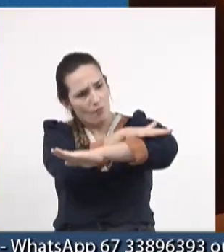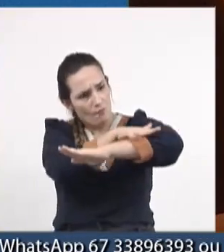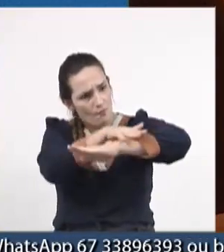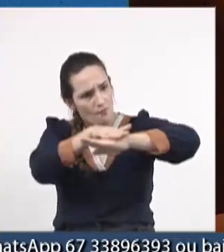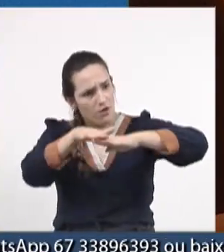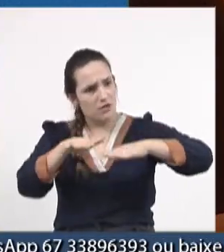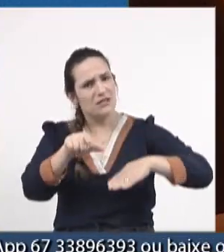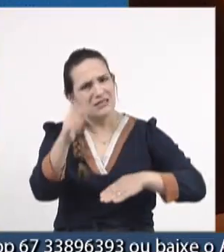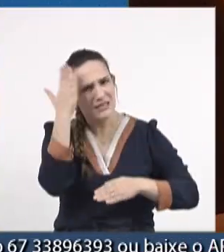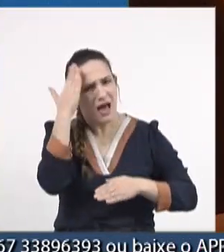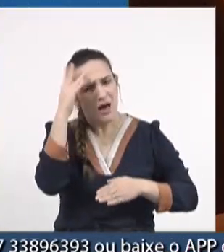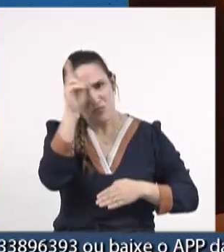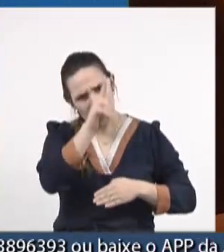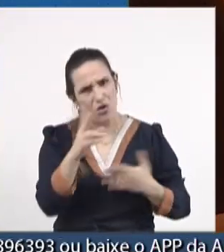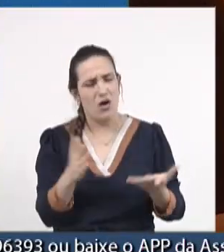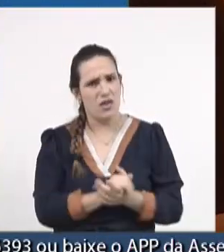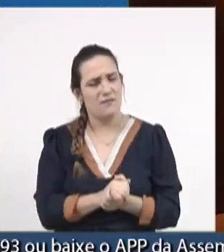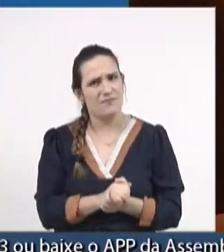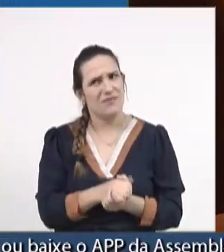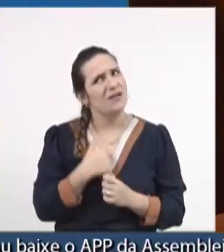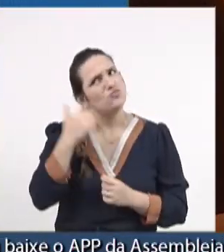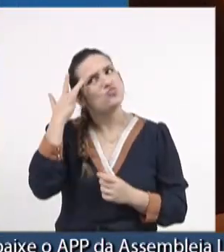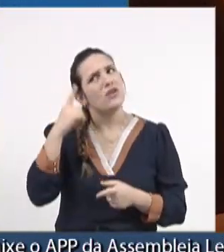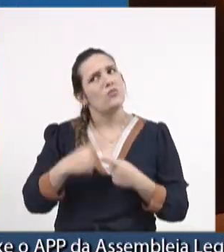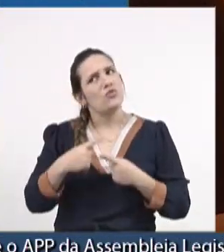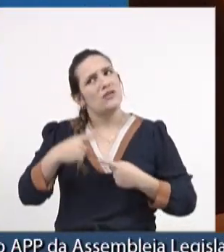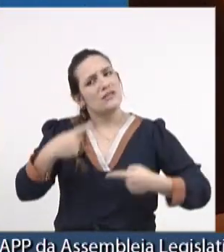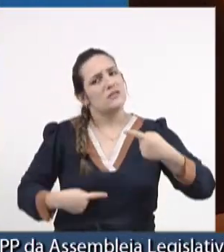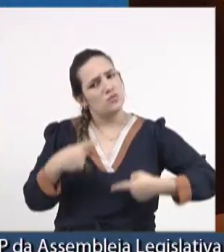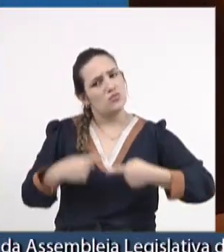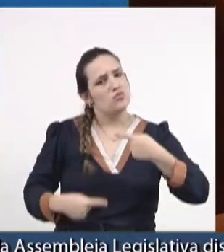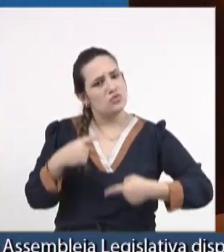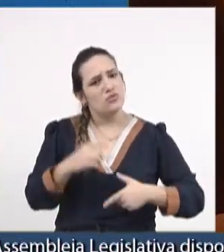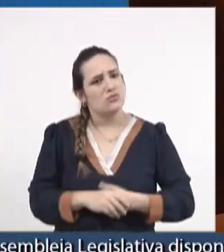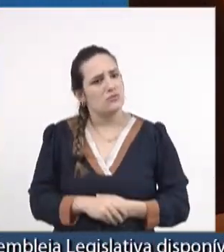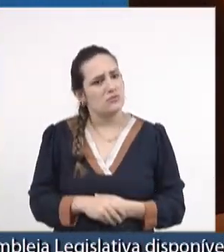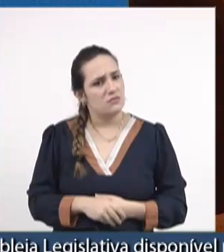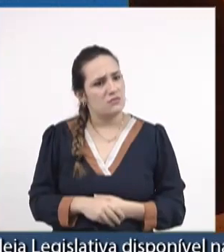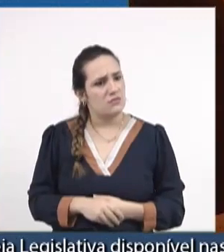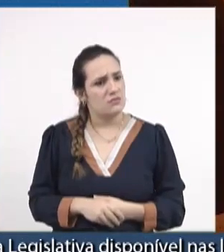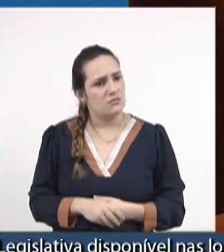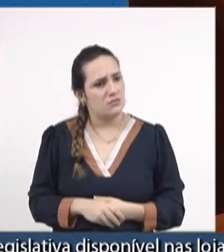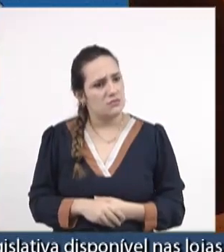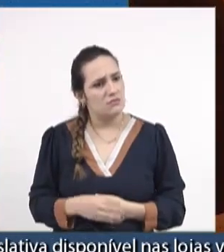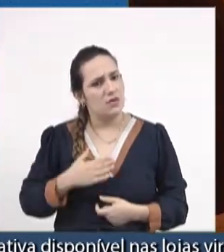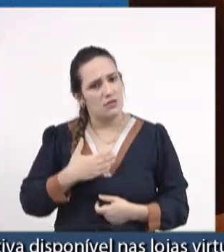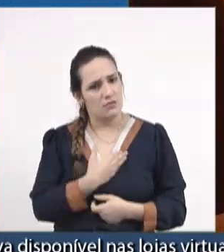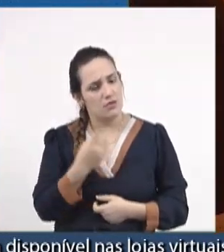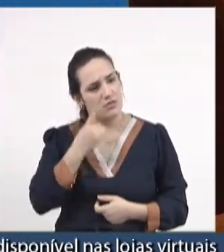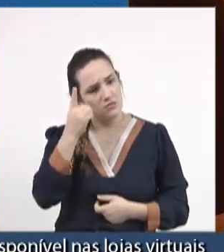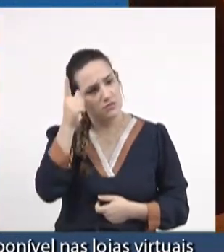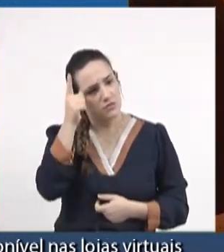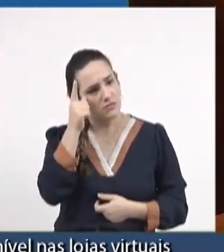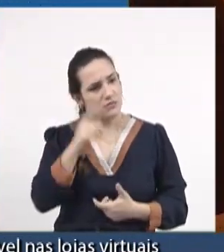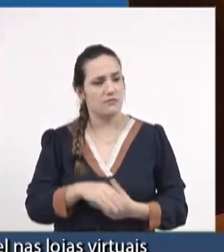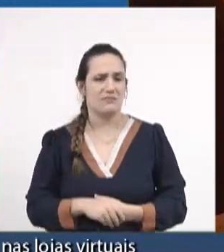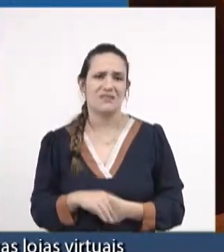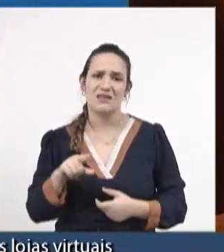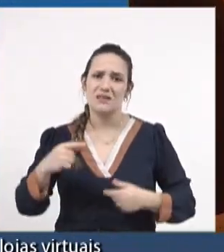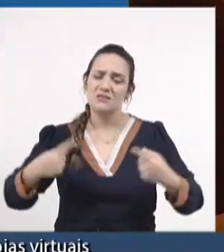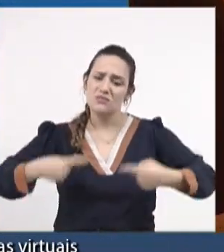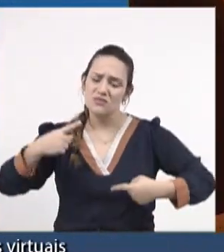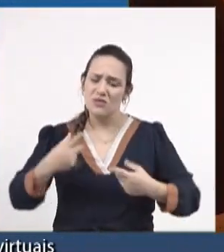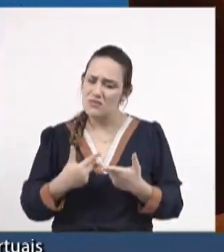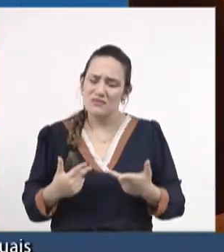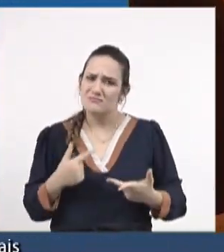história. Então está se discutindo uma coisa hoje, deputado, meu querido amigo,